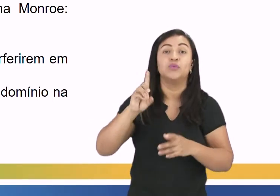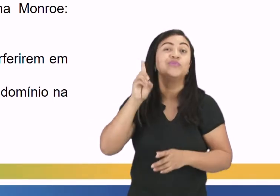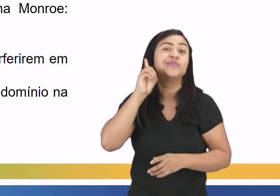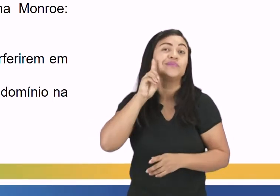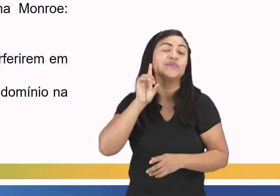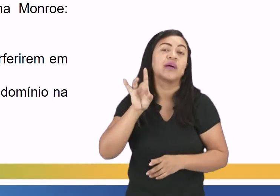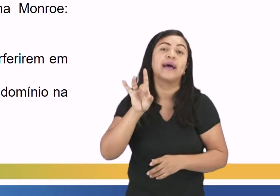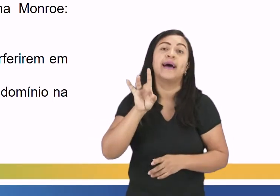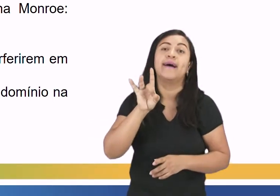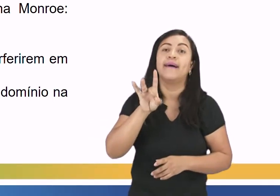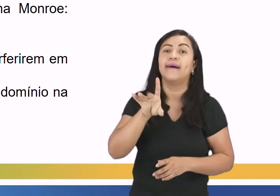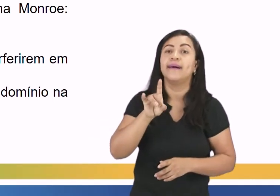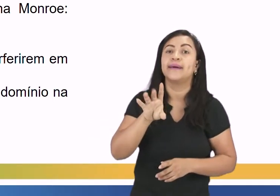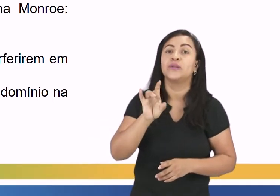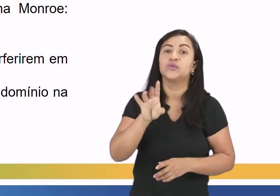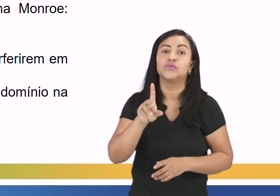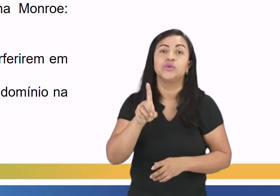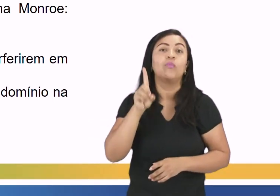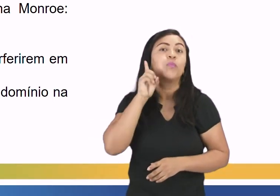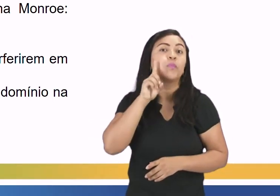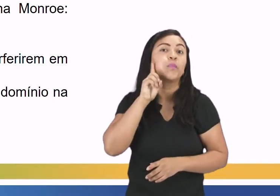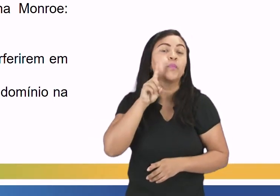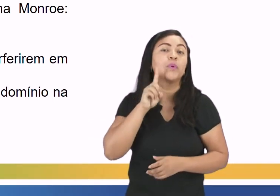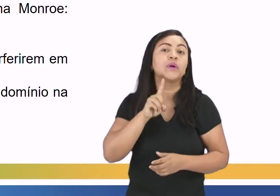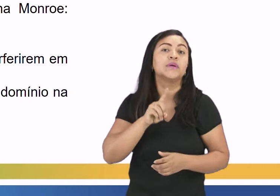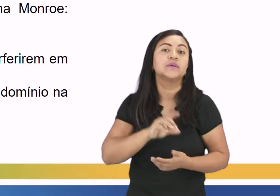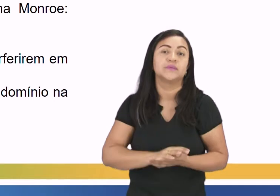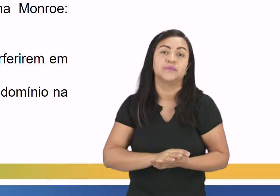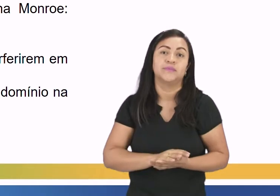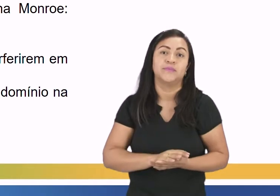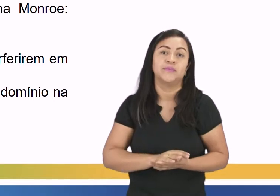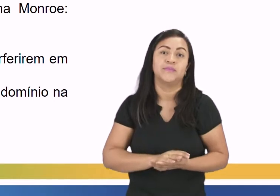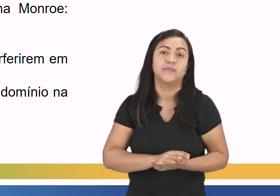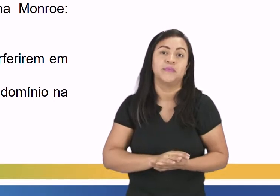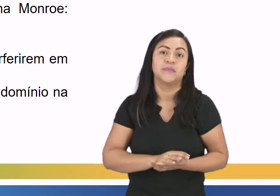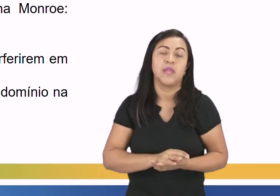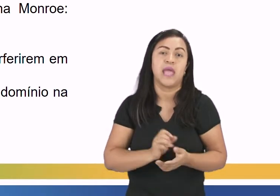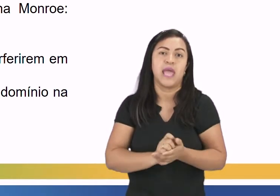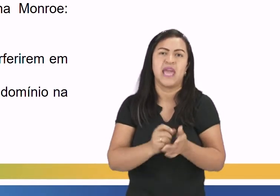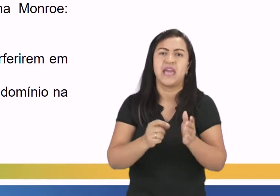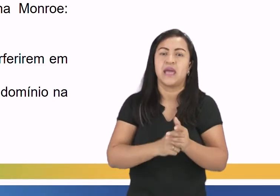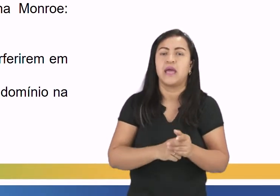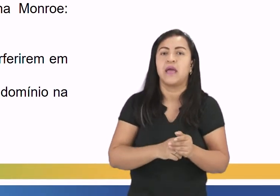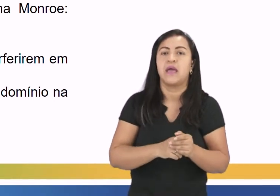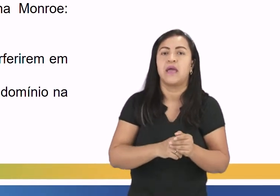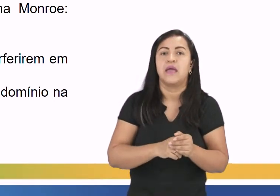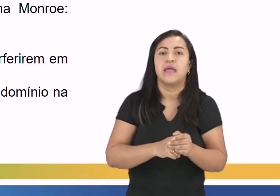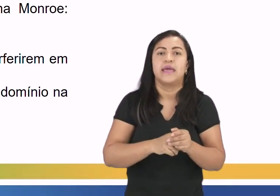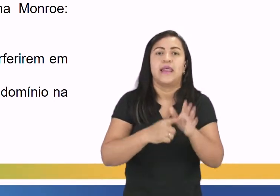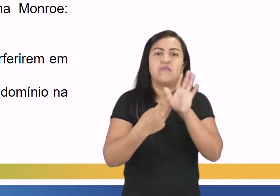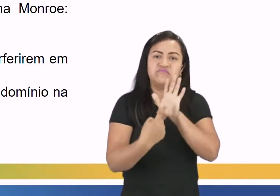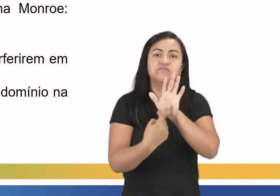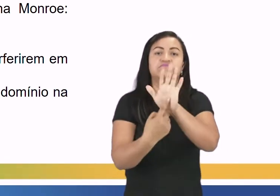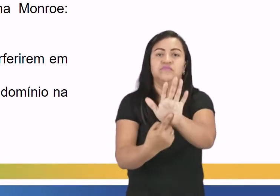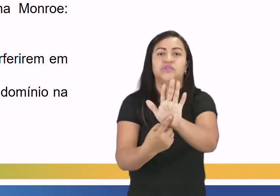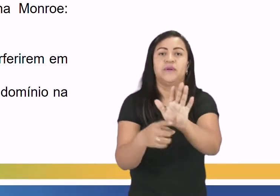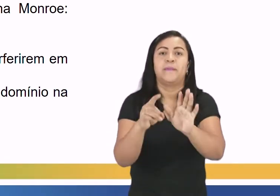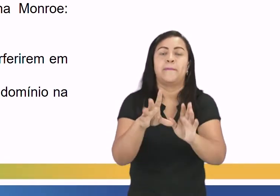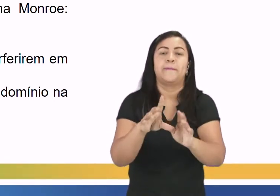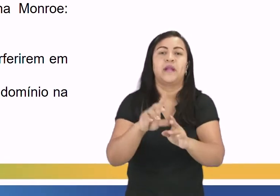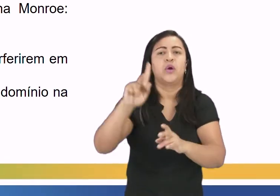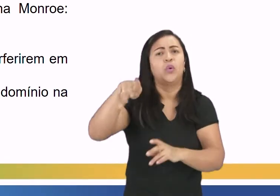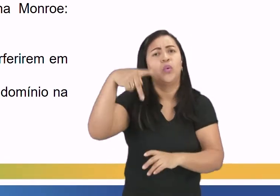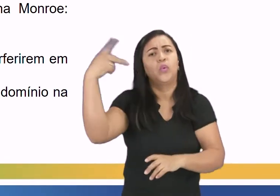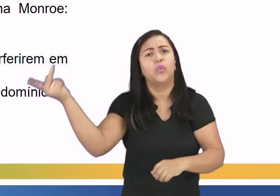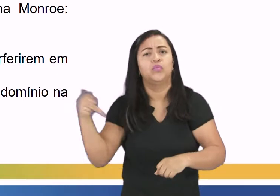Era uma advertência aos governantes europeus para não interferirem em continentes americanos, mas havia